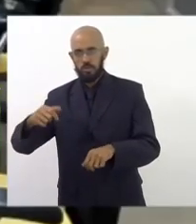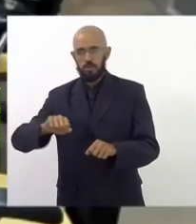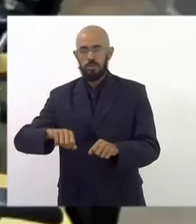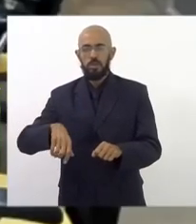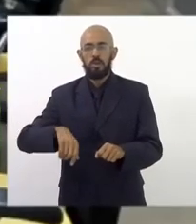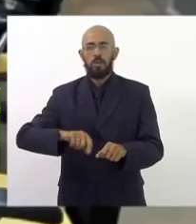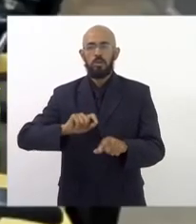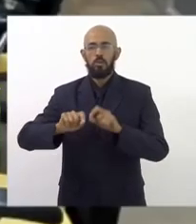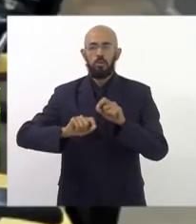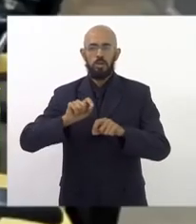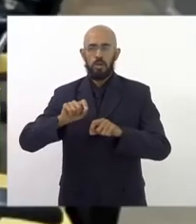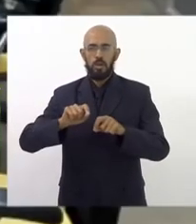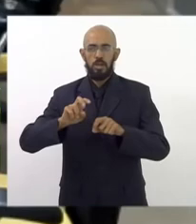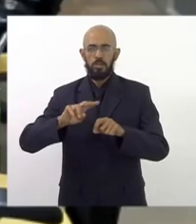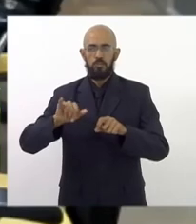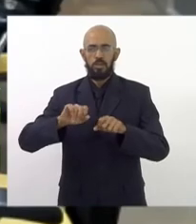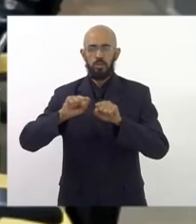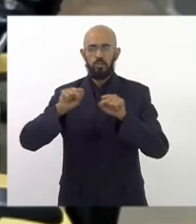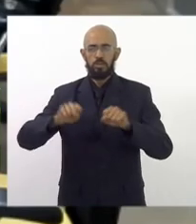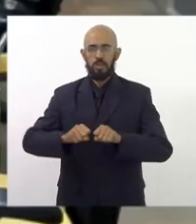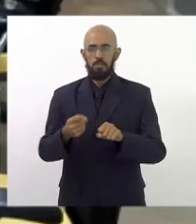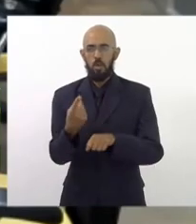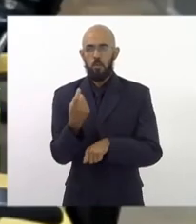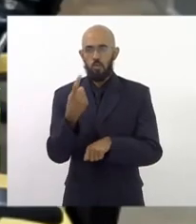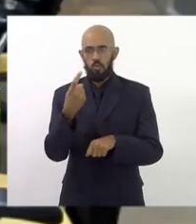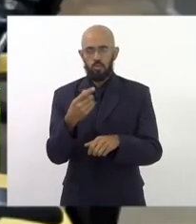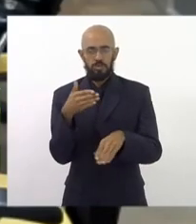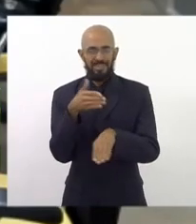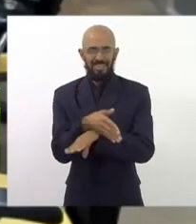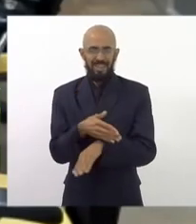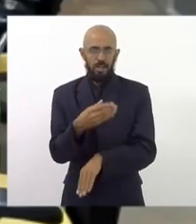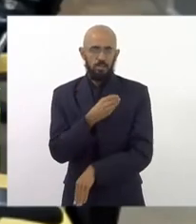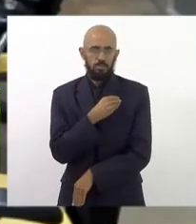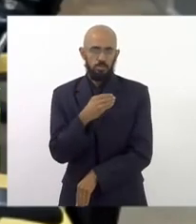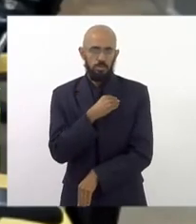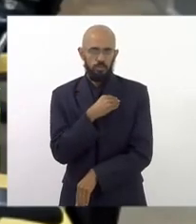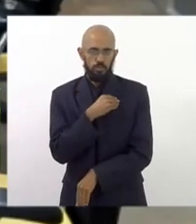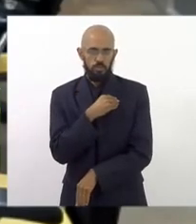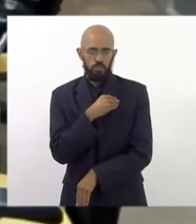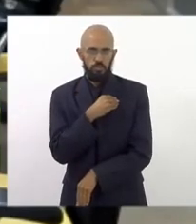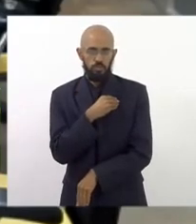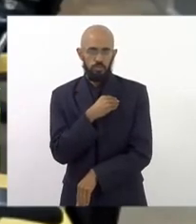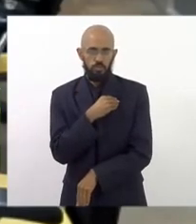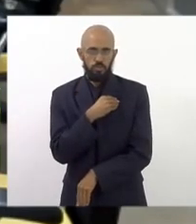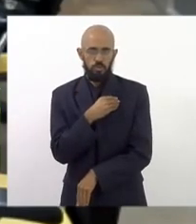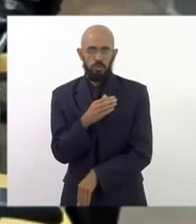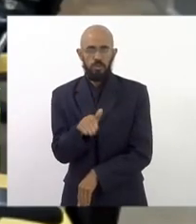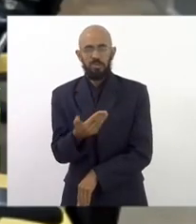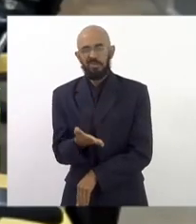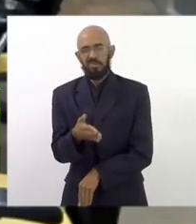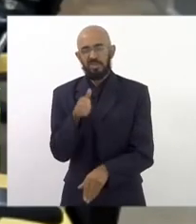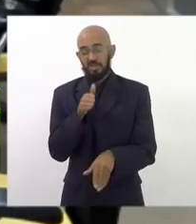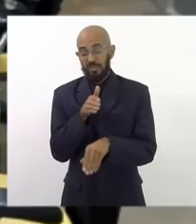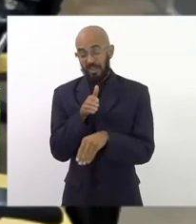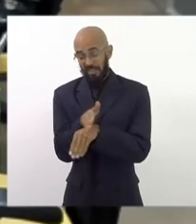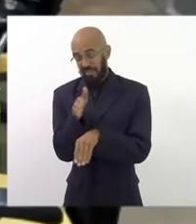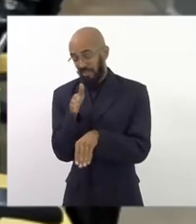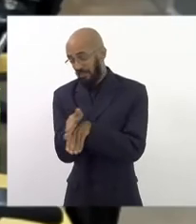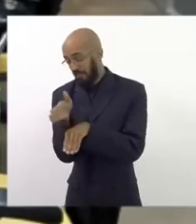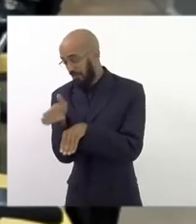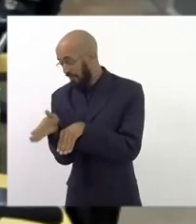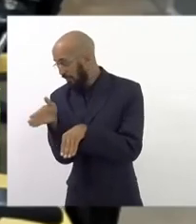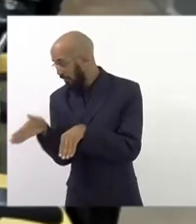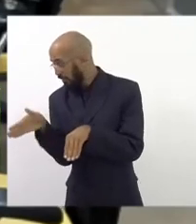22, que vai ser um sistema único de entrada dos benefícios. Então, ao invés de ficar entrando num lugar, a pessoa entra num só